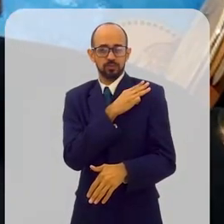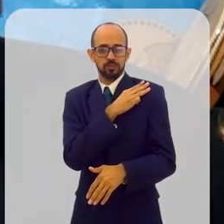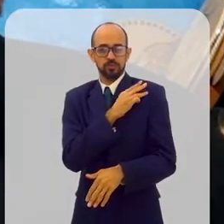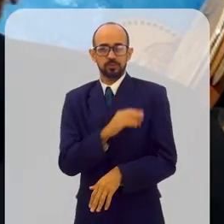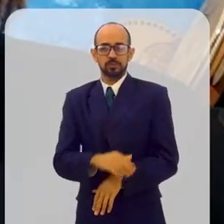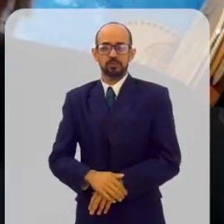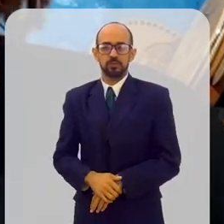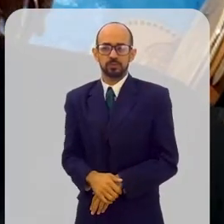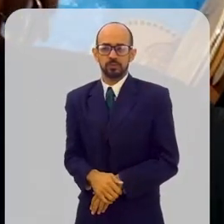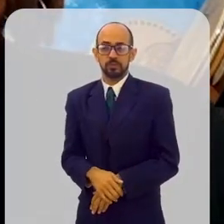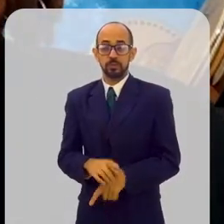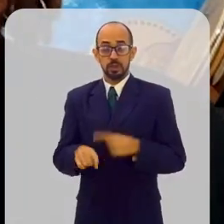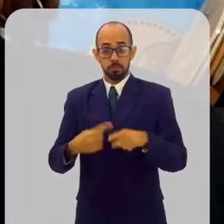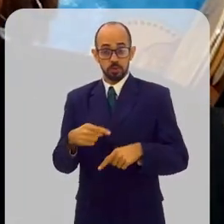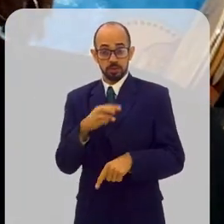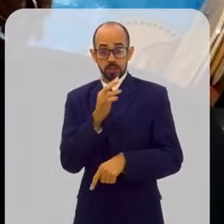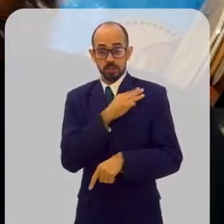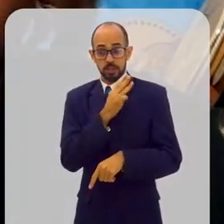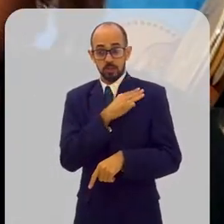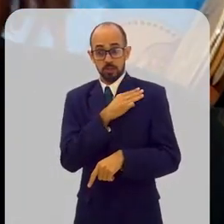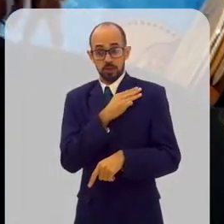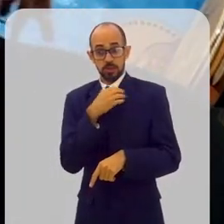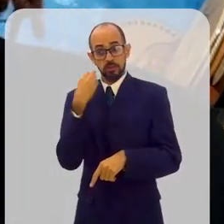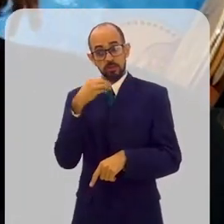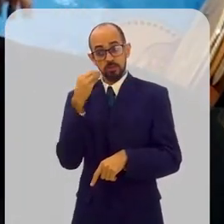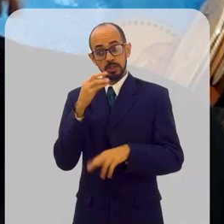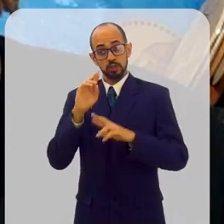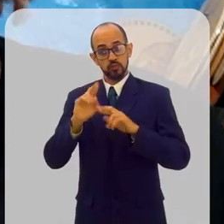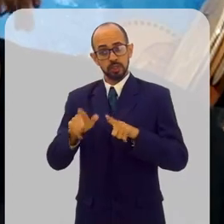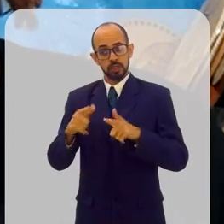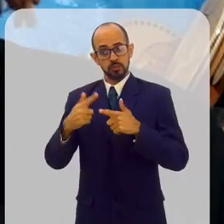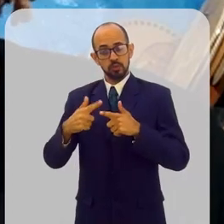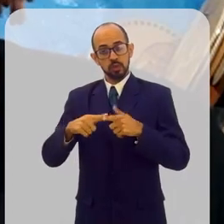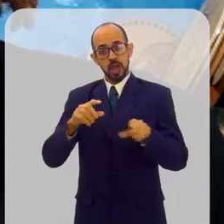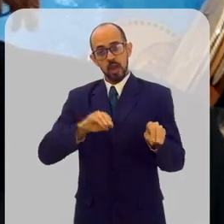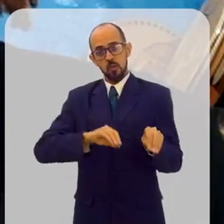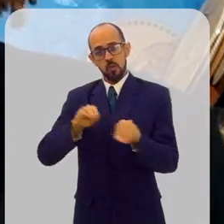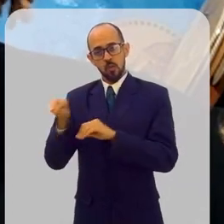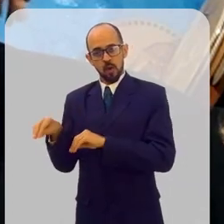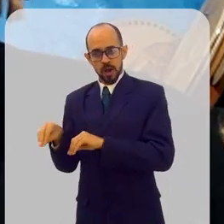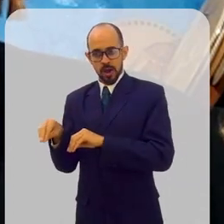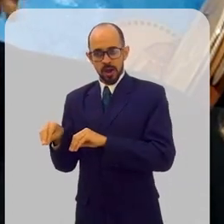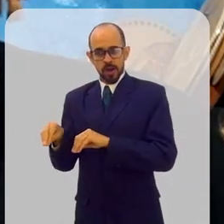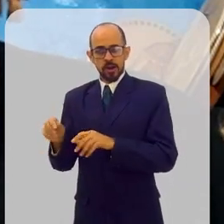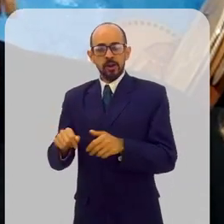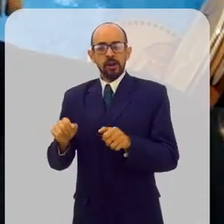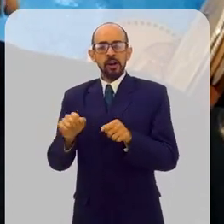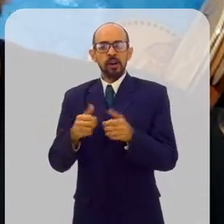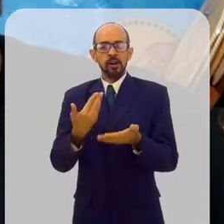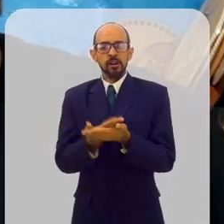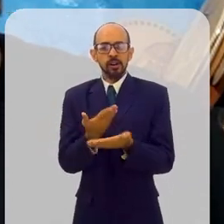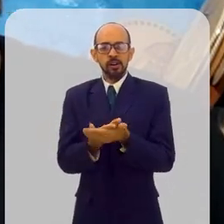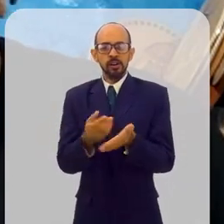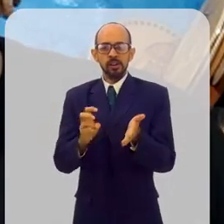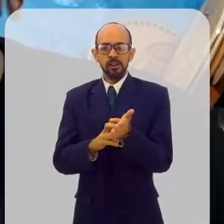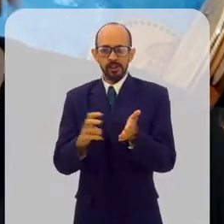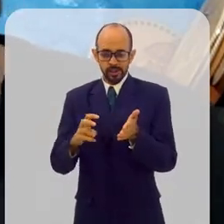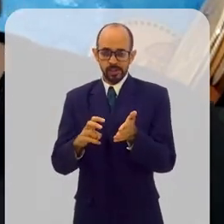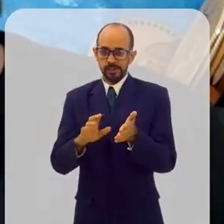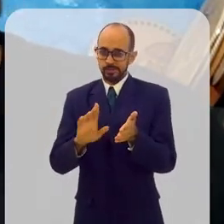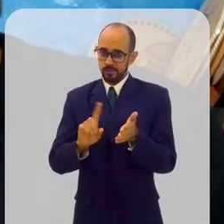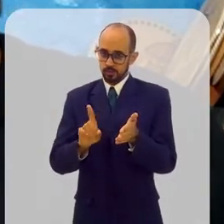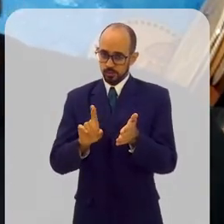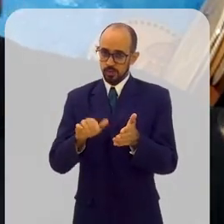terceiro ano do ensino médio, assim, né? No terceiro ano do ensino médio, eu tive uma experiência diferente porque eu mudei, né, de turno. Eu fazia aula de